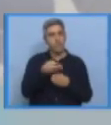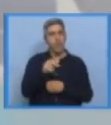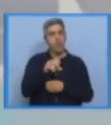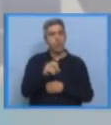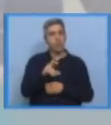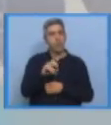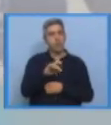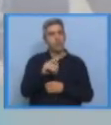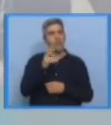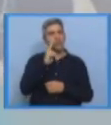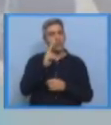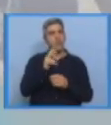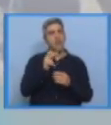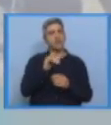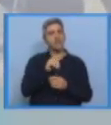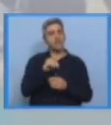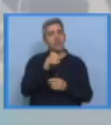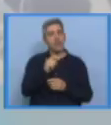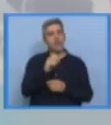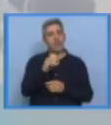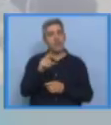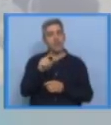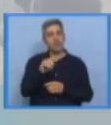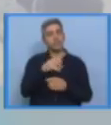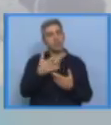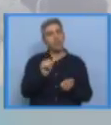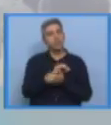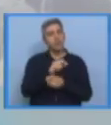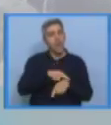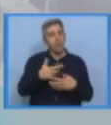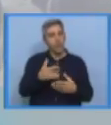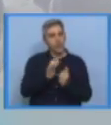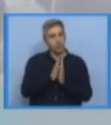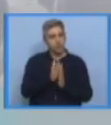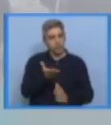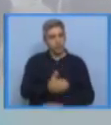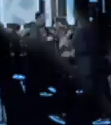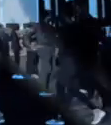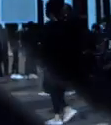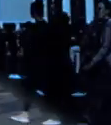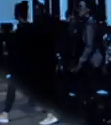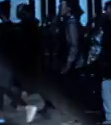Rocha, diretor da agência Eclésia. Entretanto, destacamos os temas da atualidade religiosa.